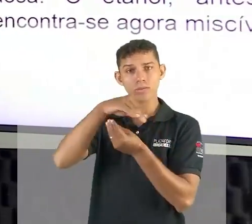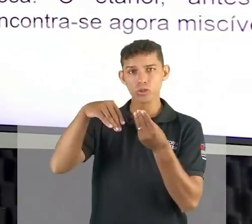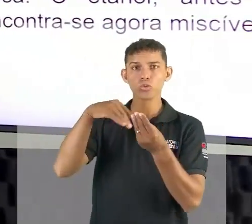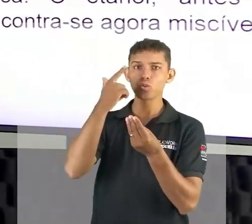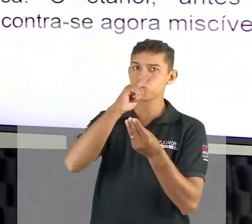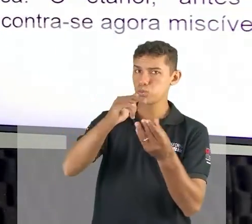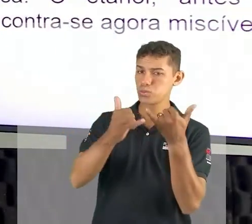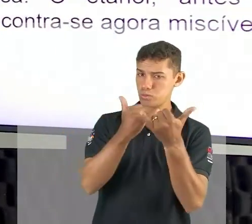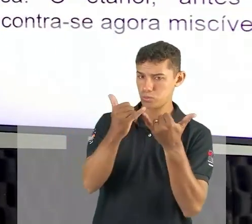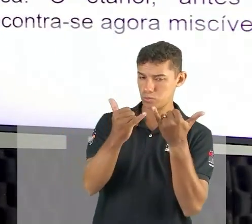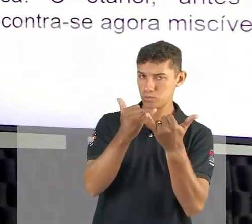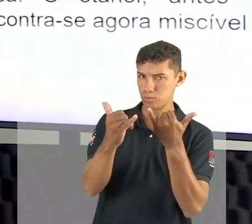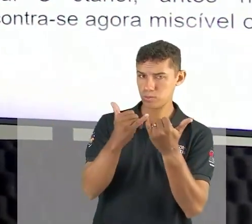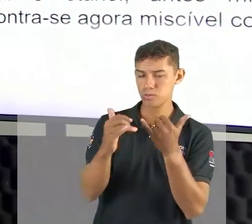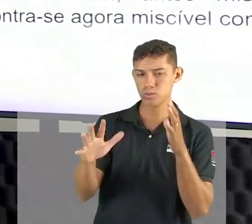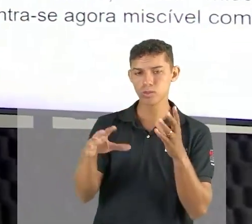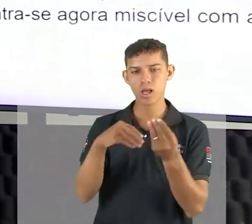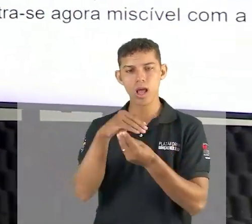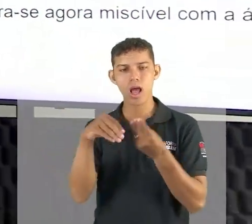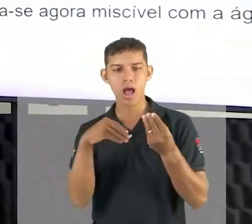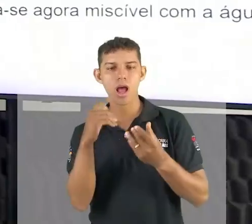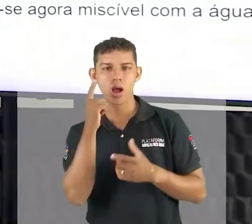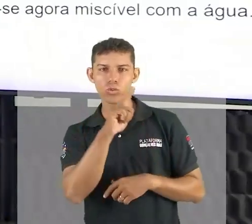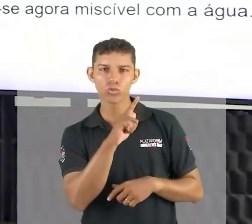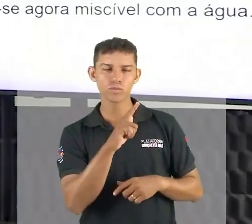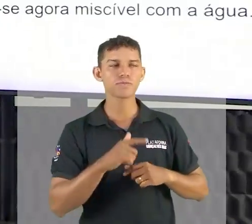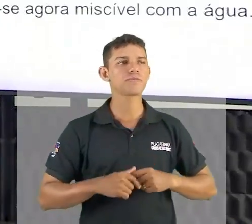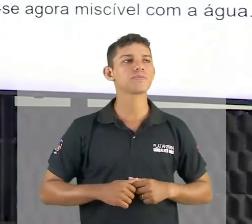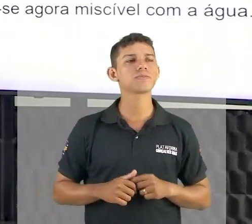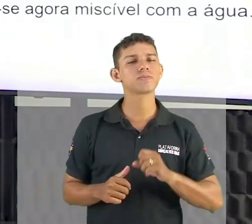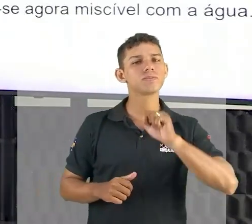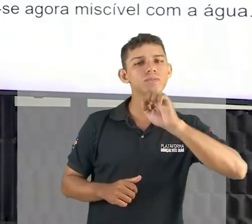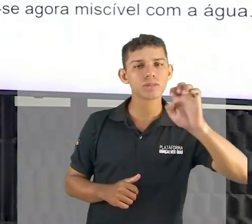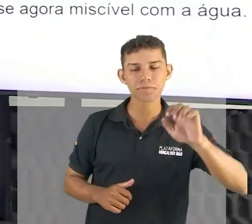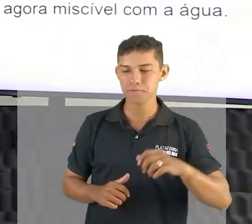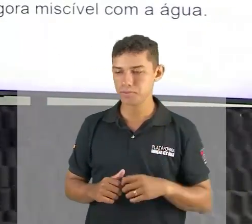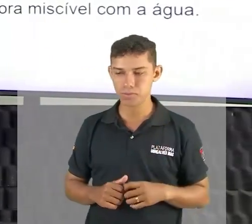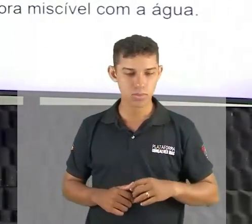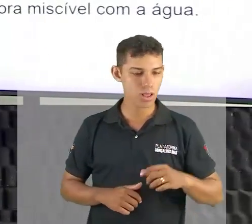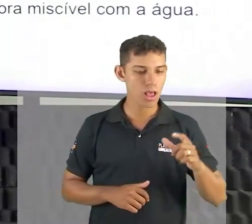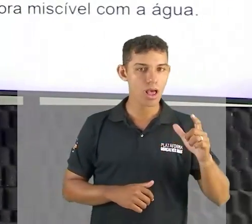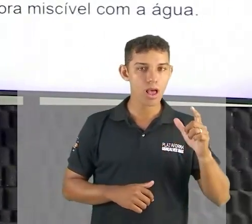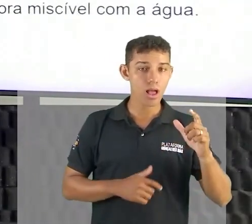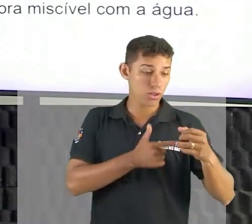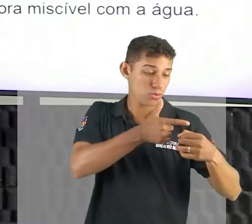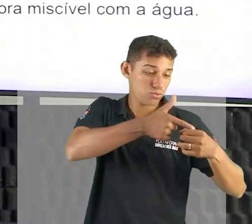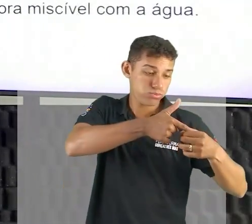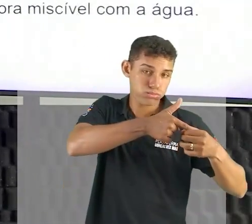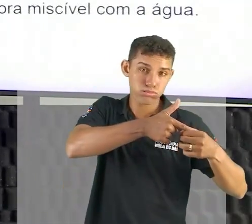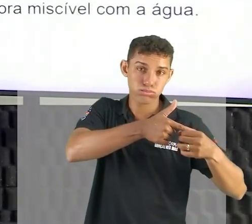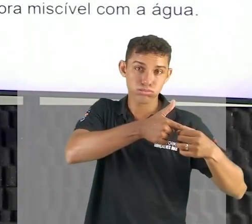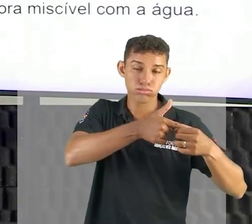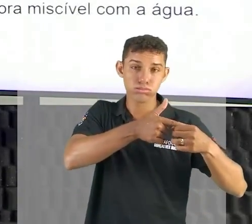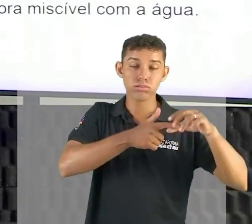água. Se você pega a gasolina